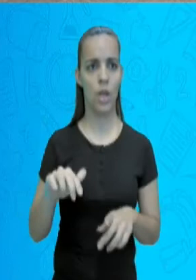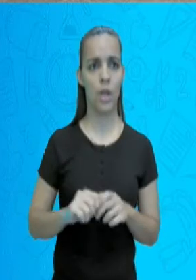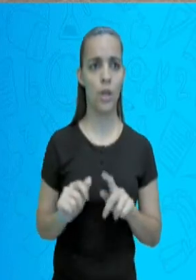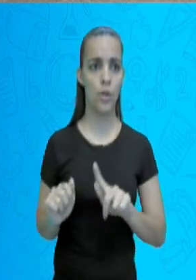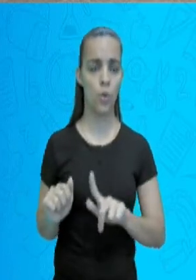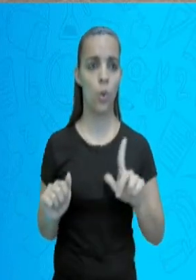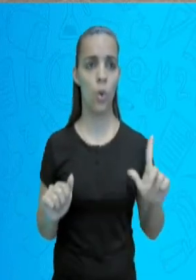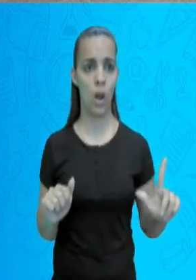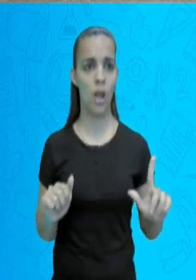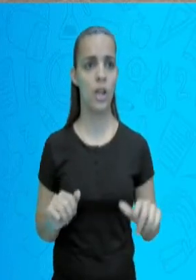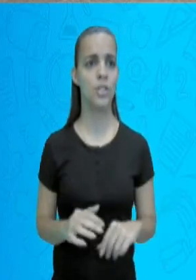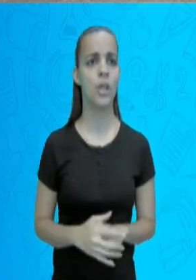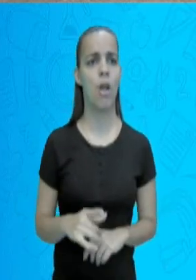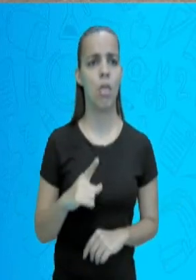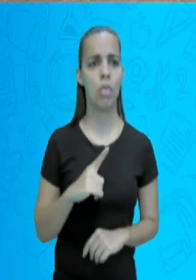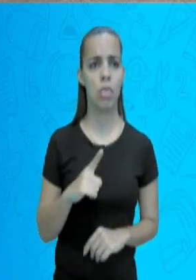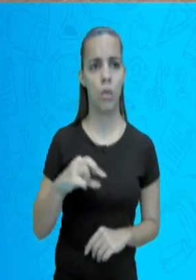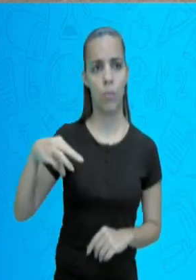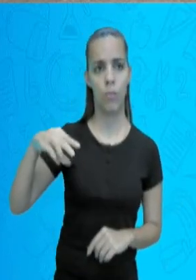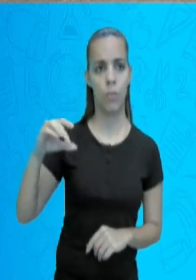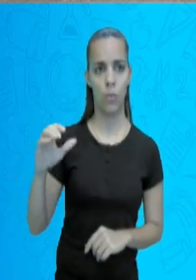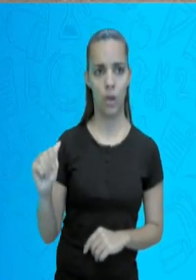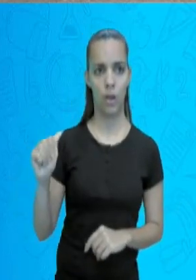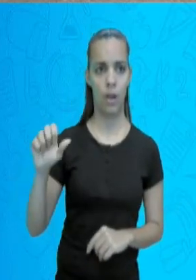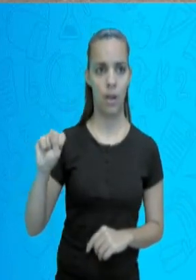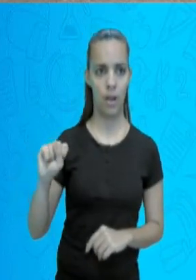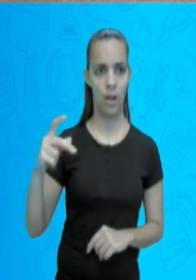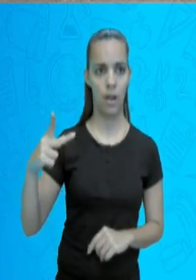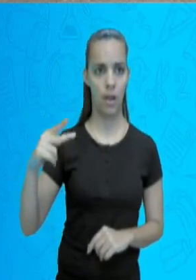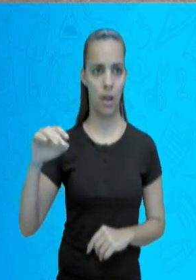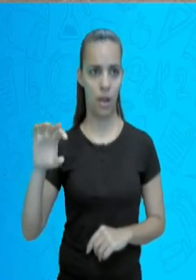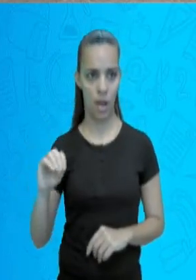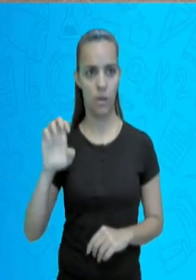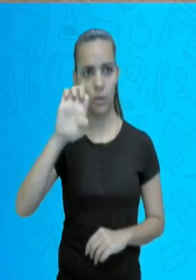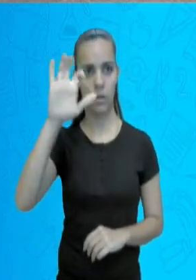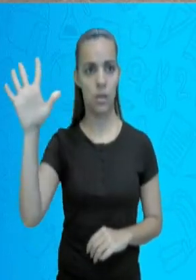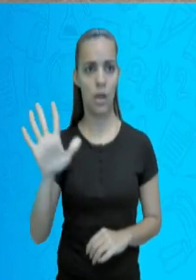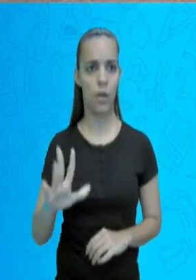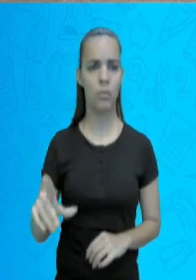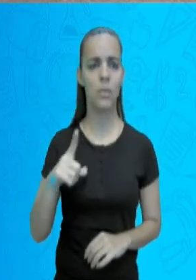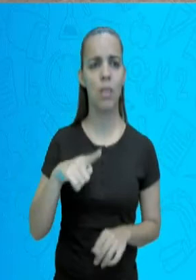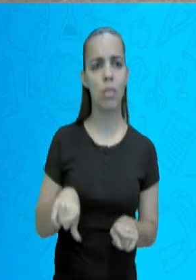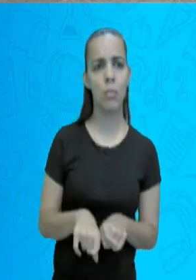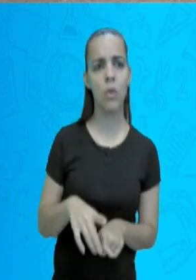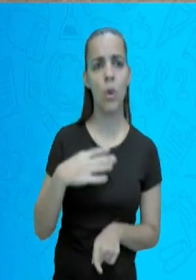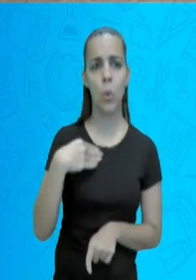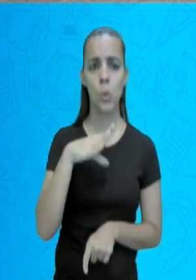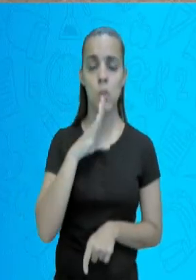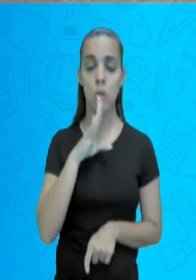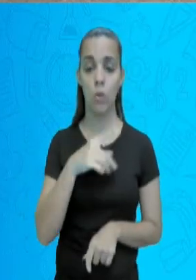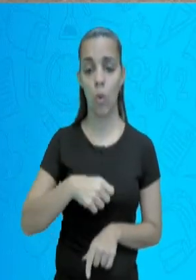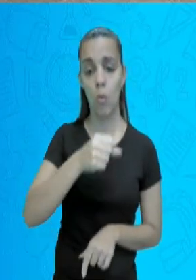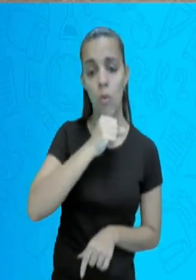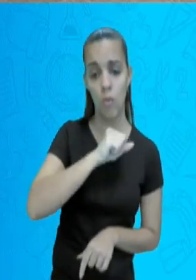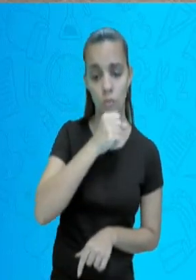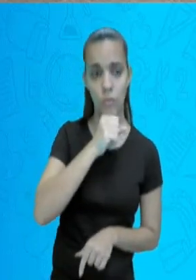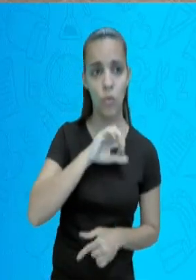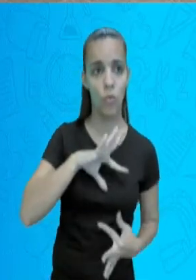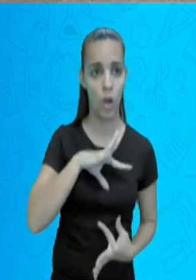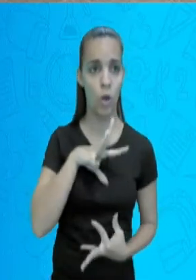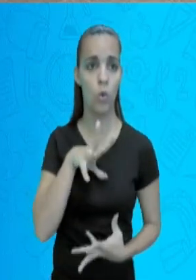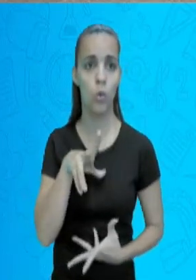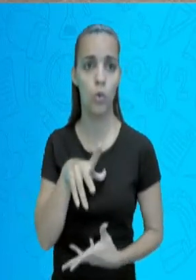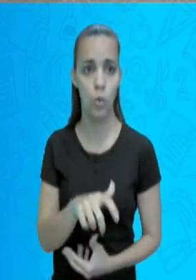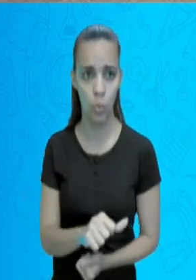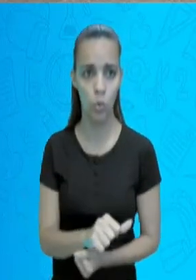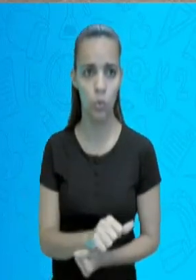Mundo, ou berço da cultura. Lembra que eu falei no início da aula que a África é